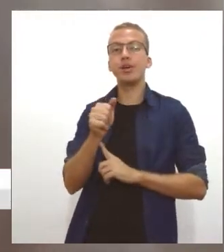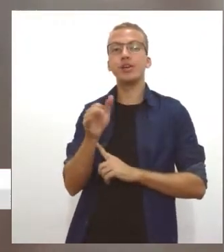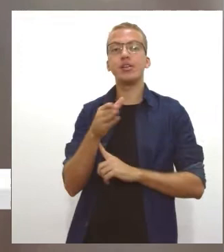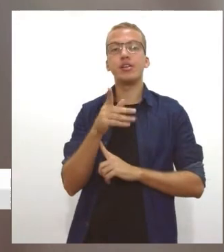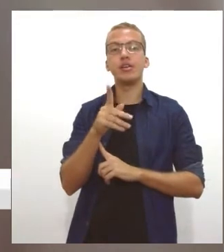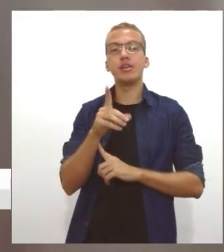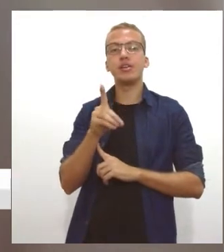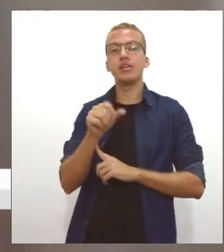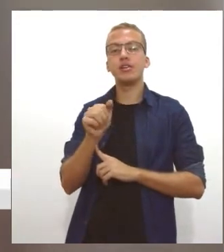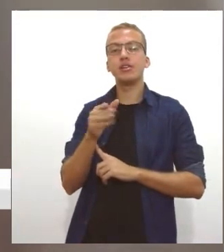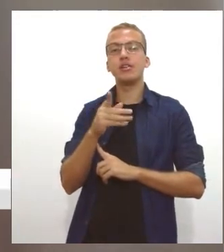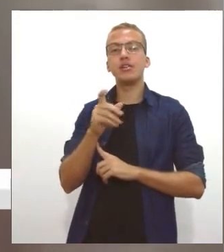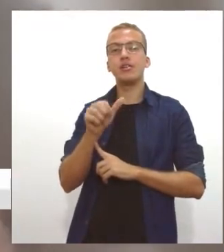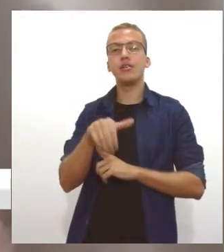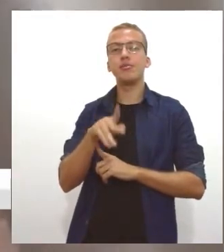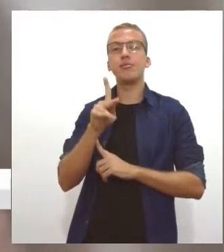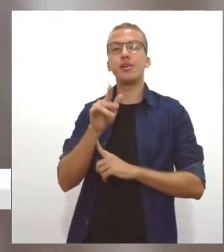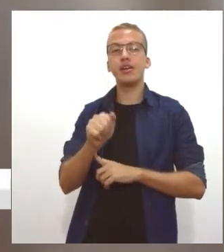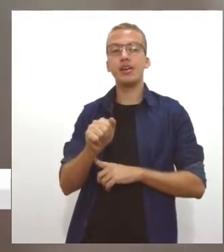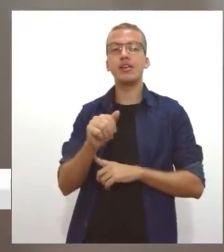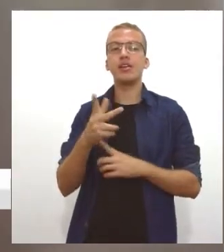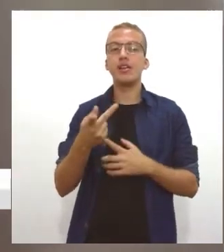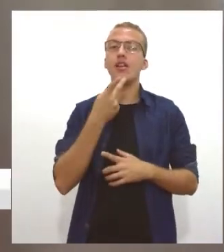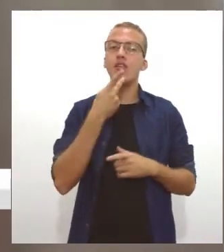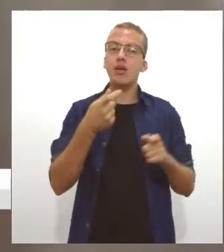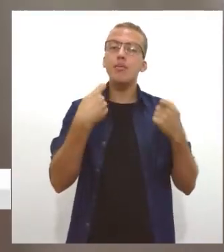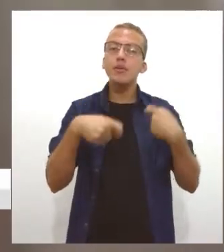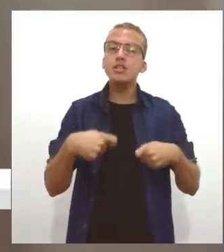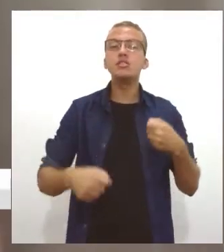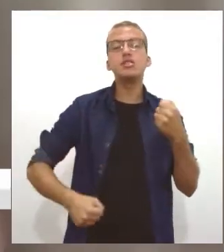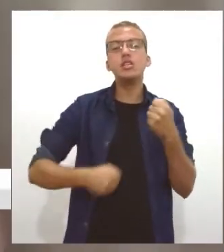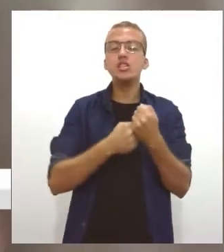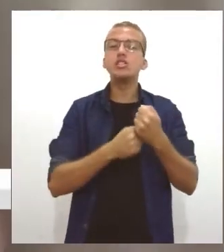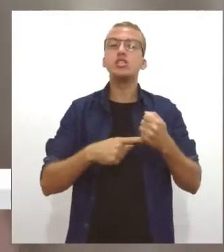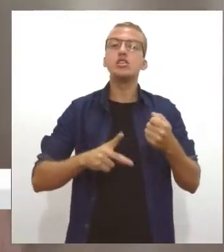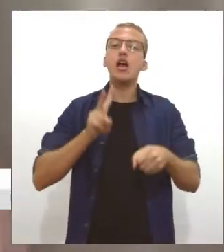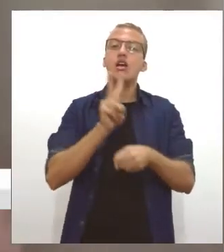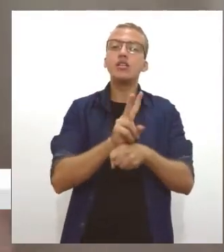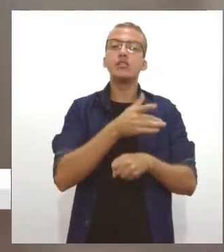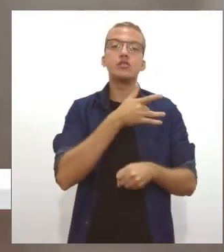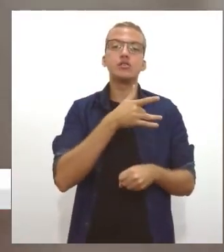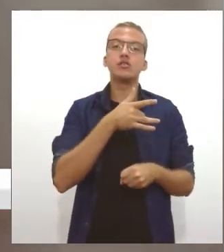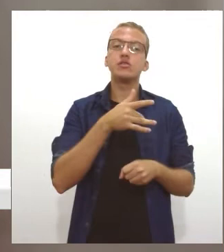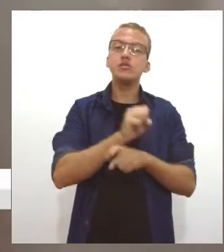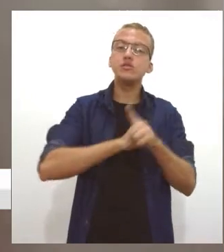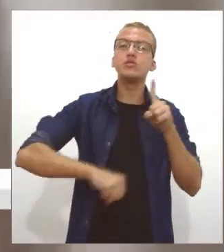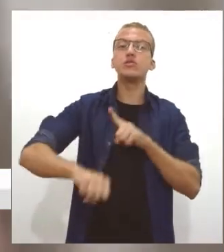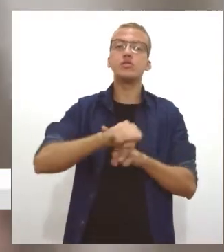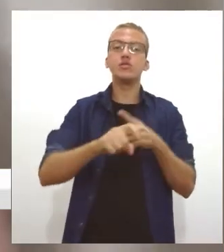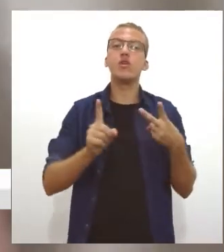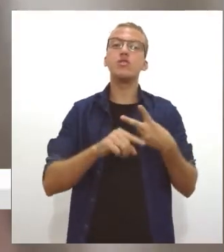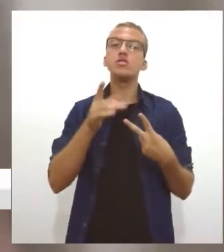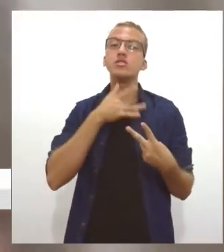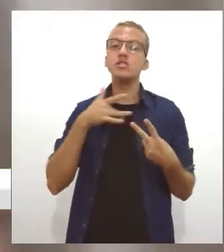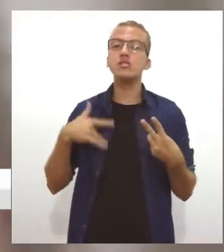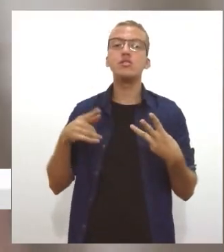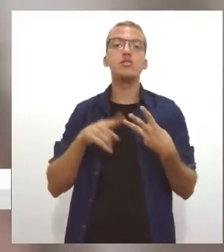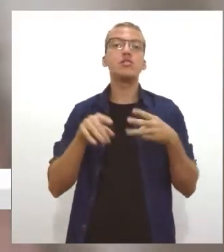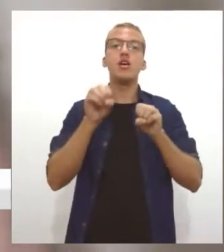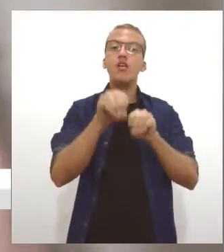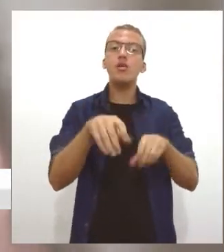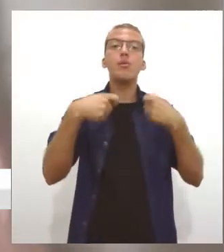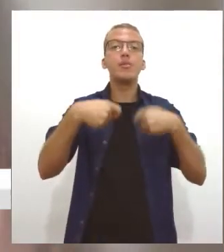precisam efetivamente buscar saídas na saúde, assistência social, educação, que visem complementar todas aquelas ferramentas